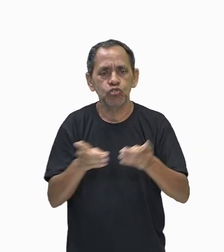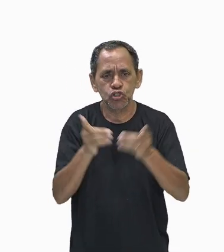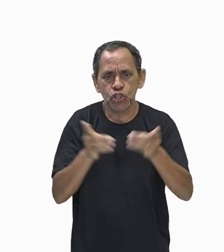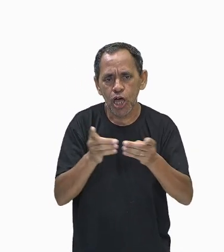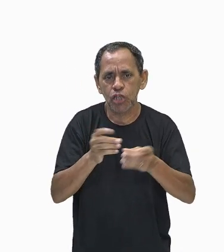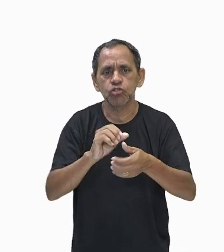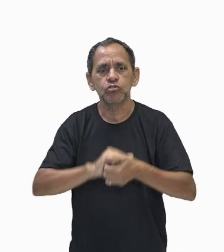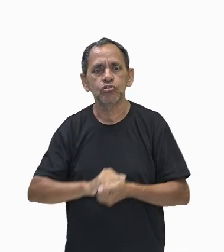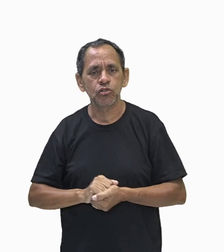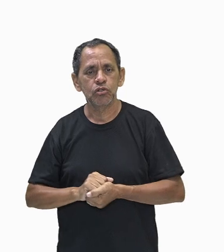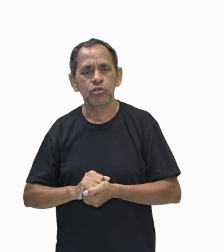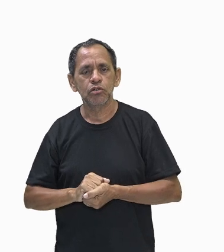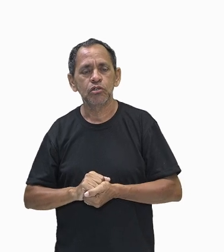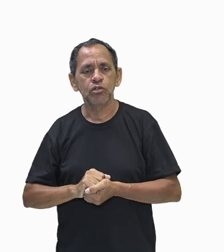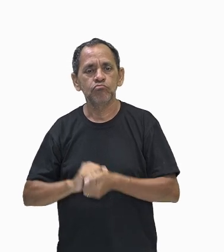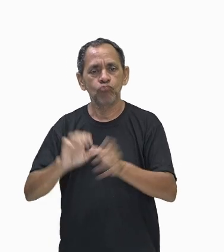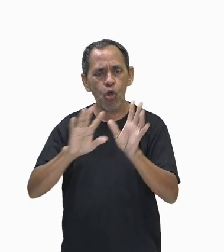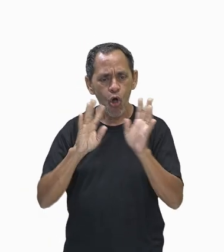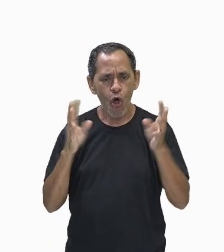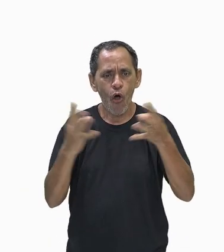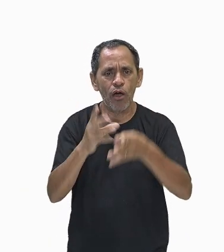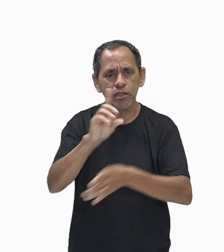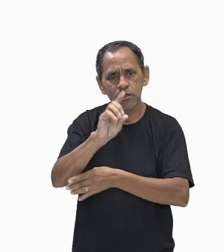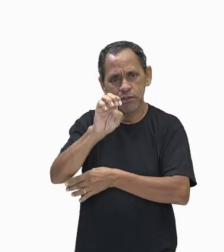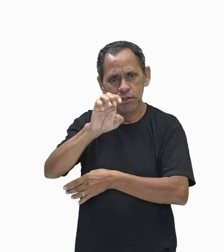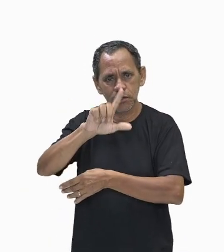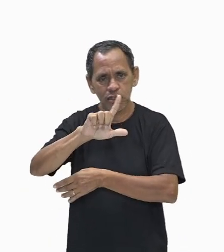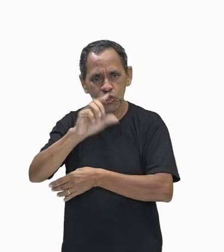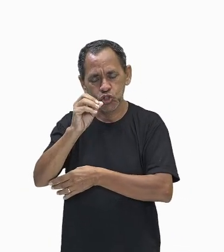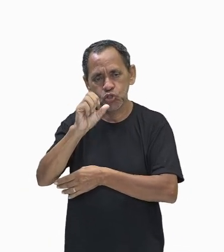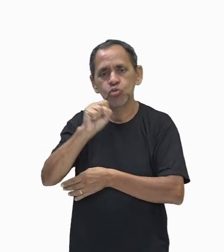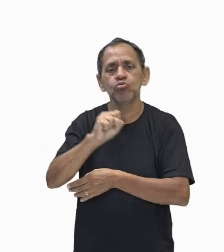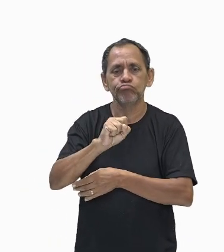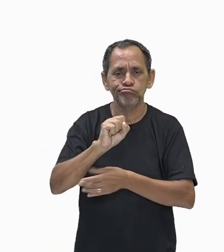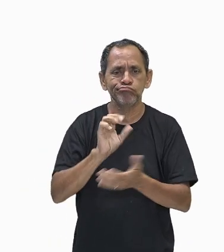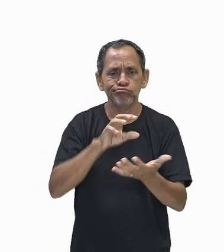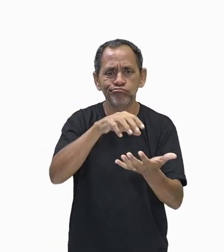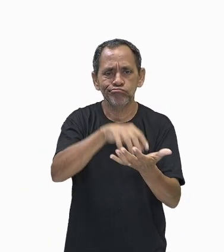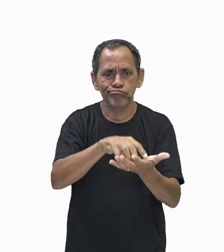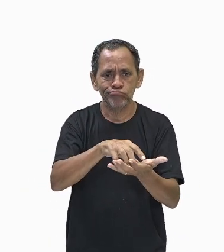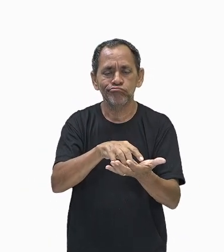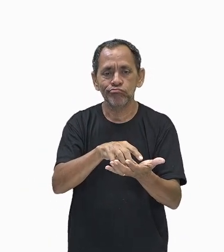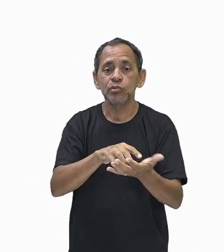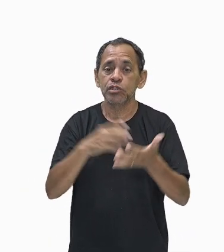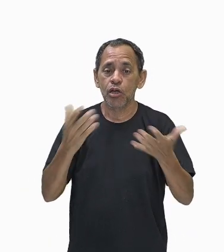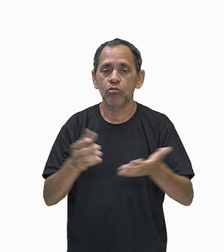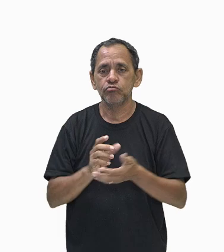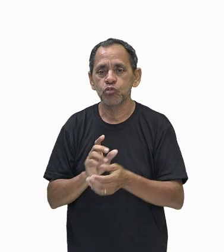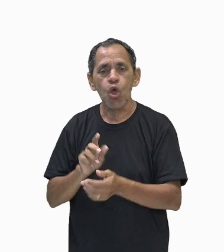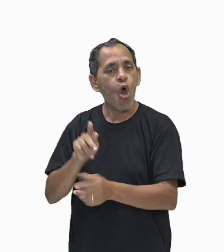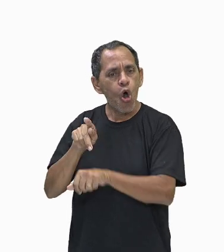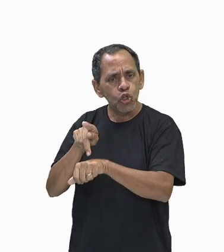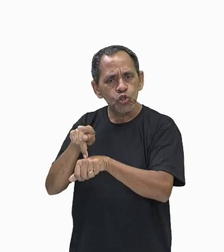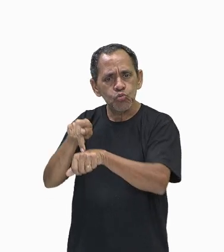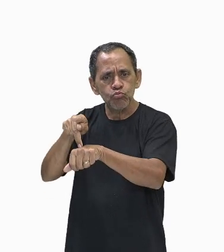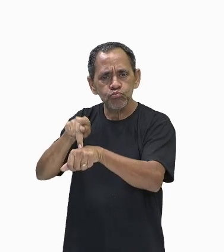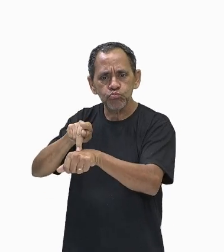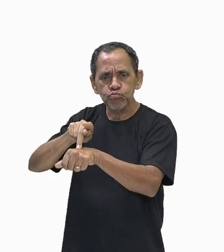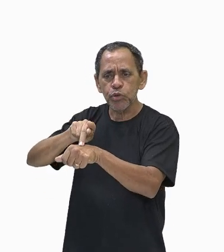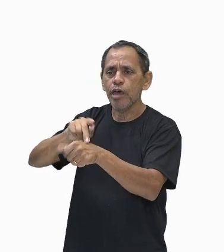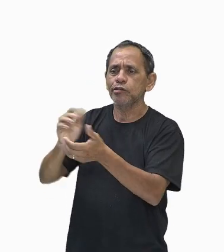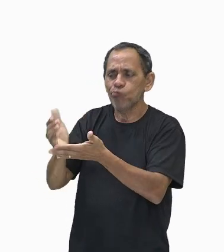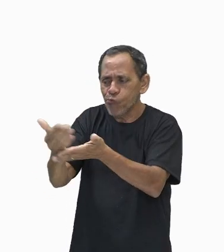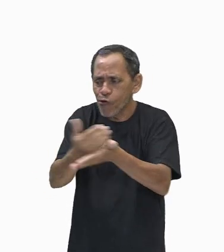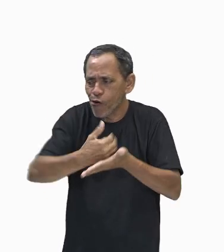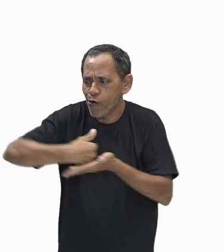tá? Graças à vitória grega na Batalha de Salamina, os persas se afastaram, então, do continente, a guerra continuou